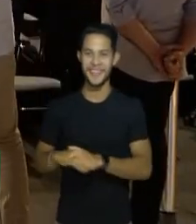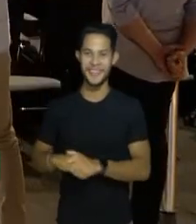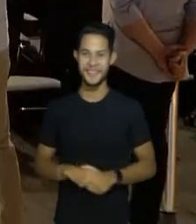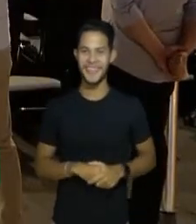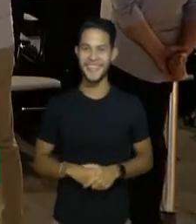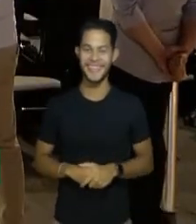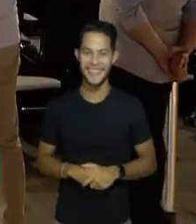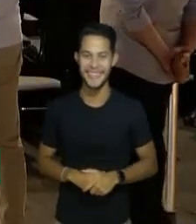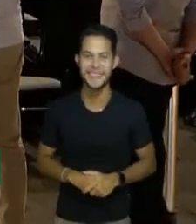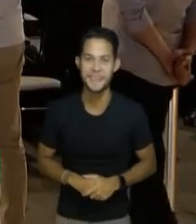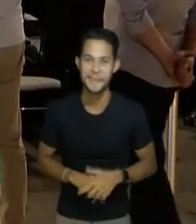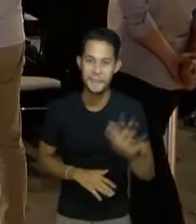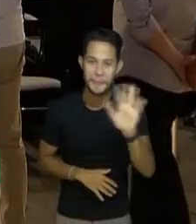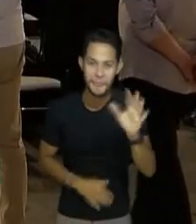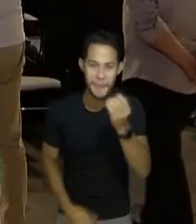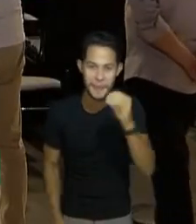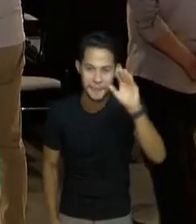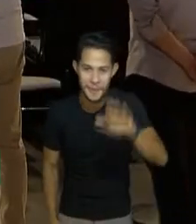Boa tarde a todos.